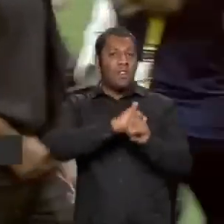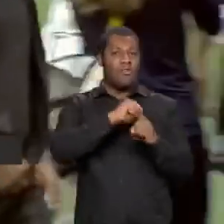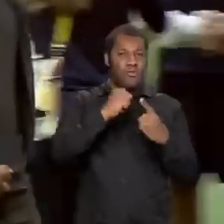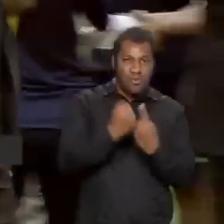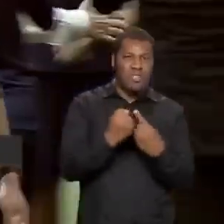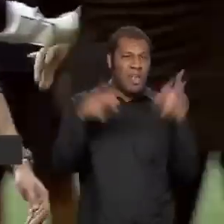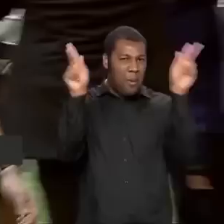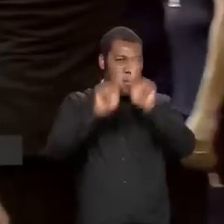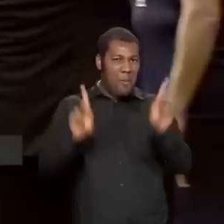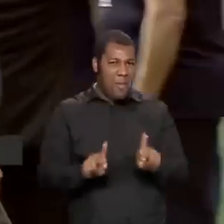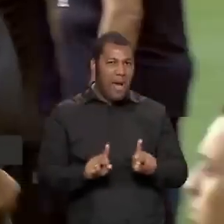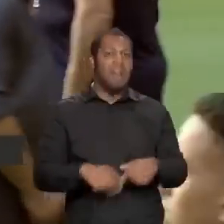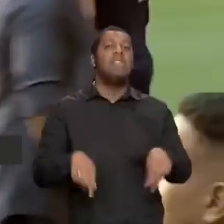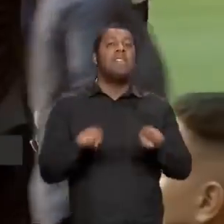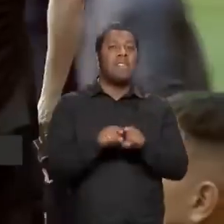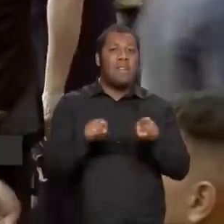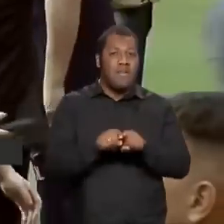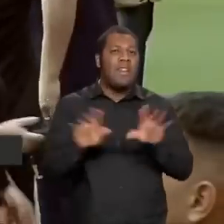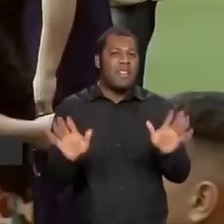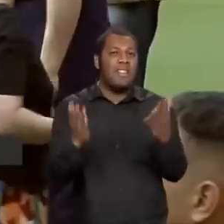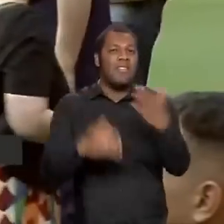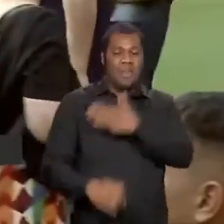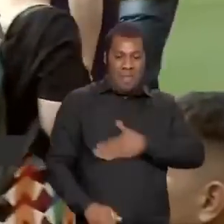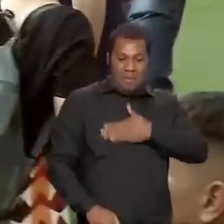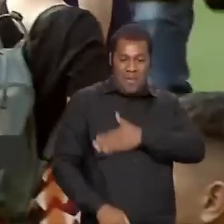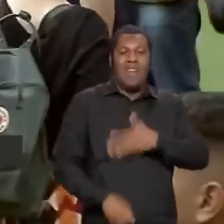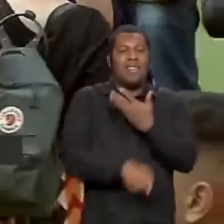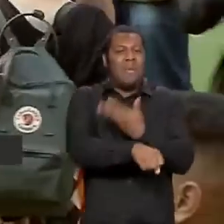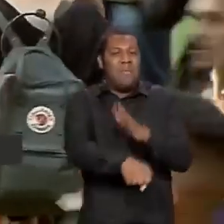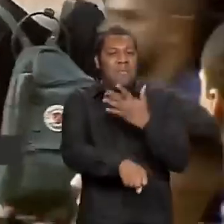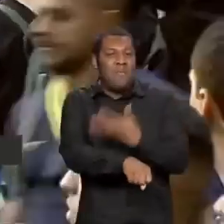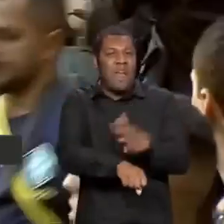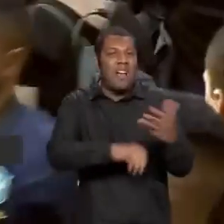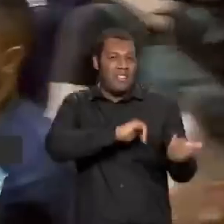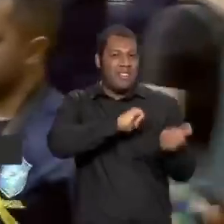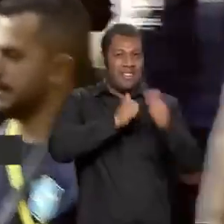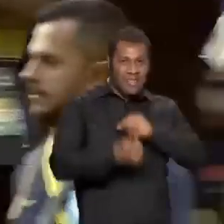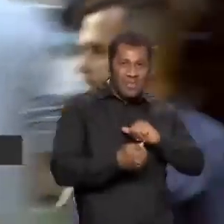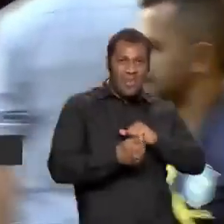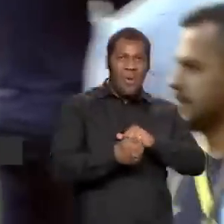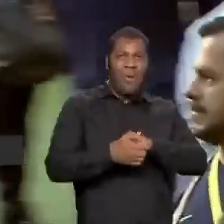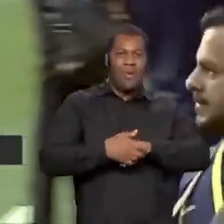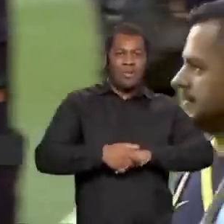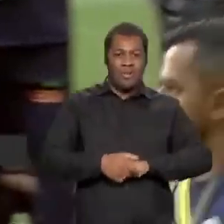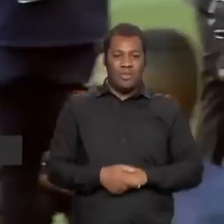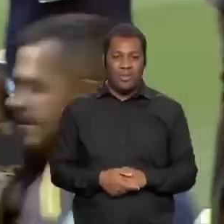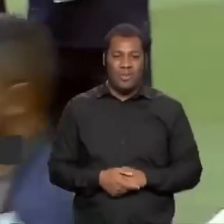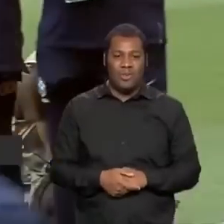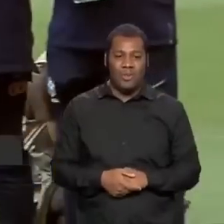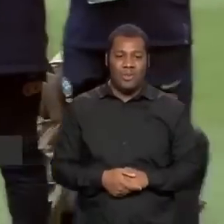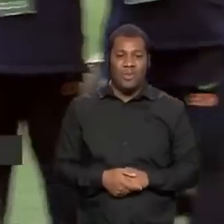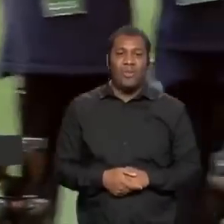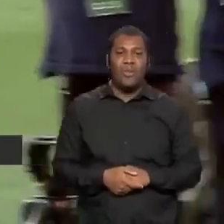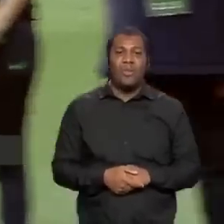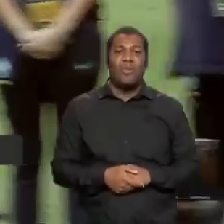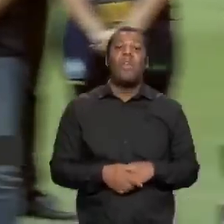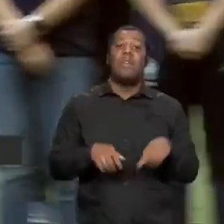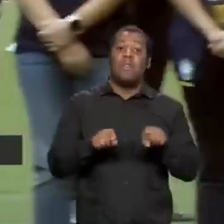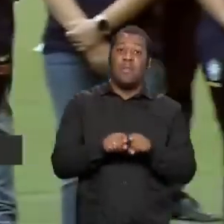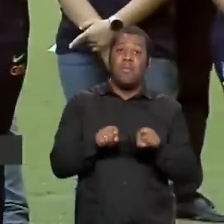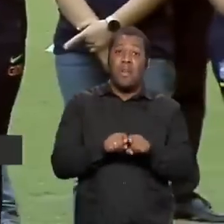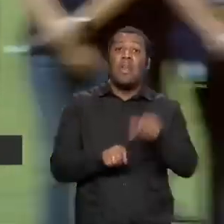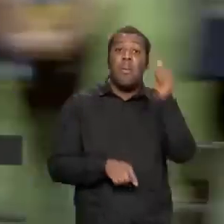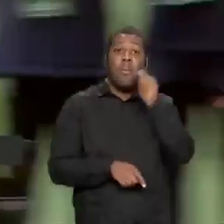e do prazer pela prática esportiva futebolística. Respeito à maternidade dessas